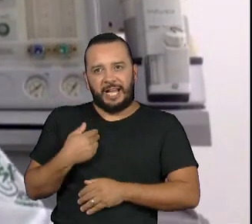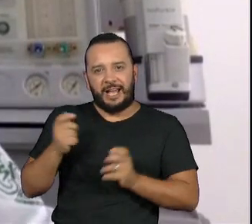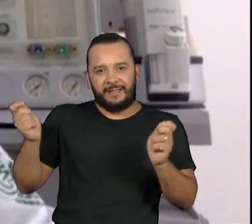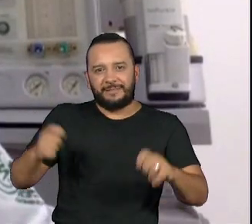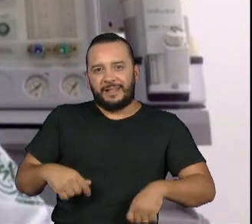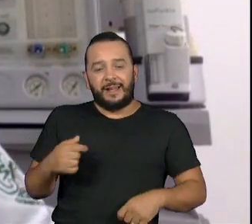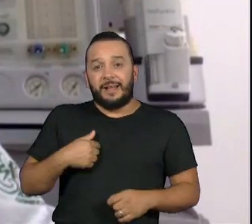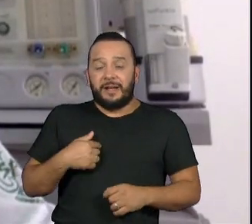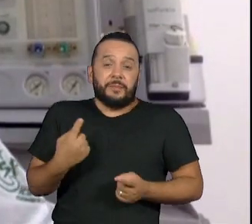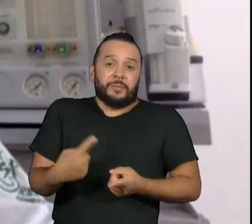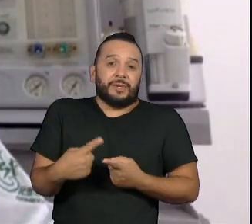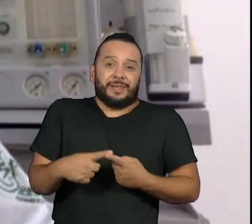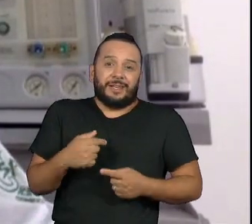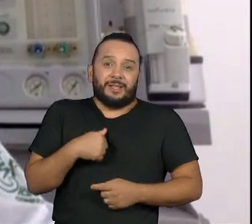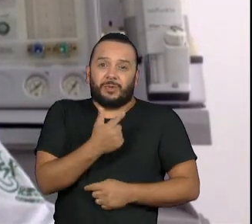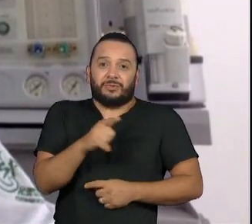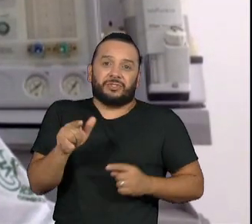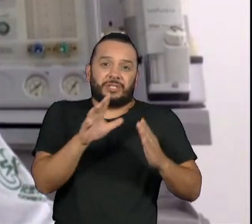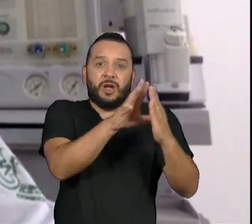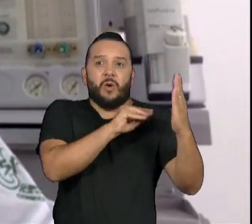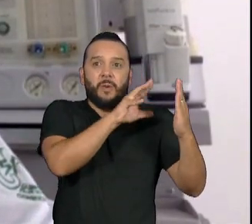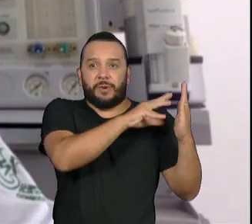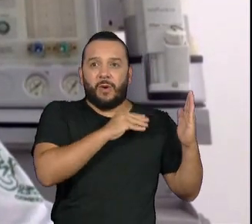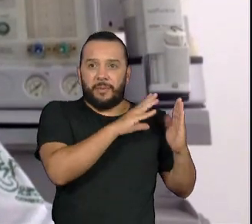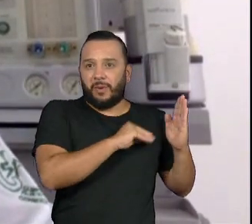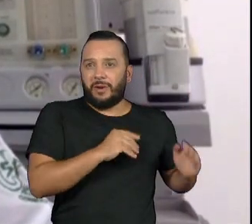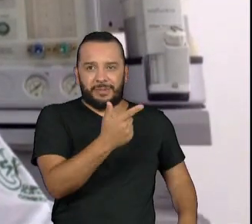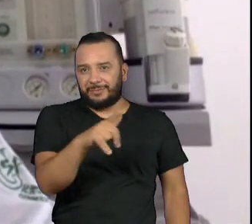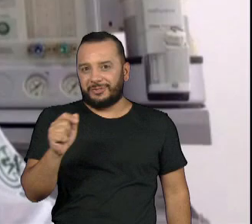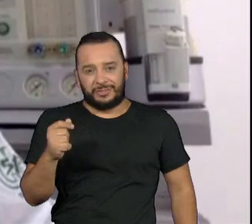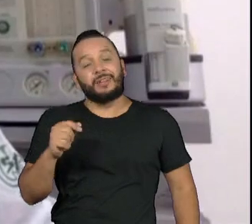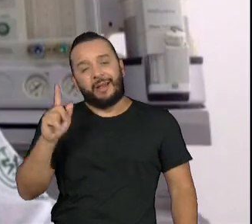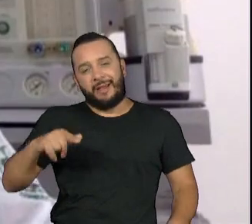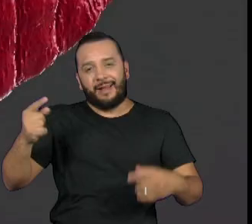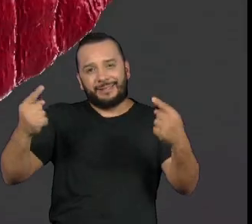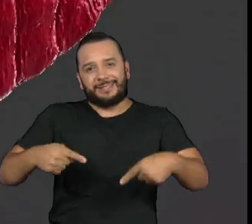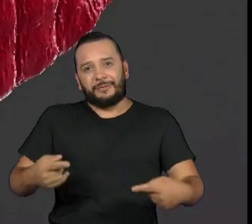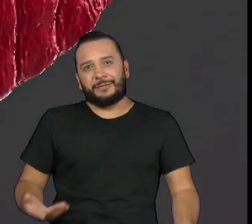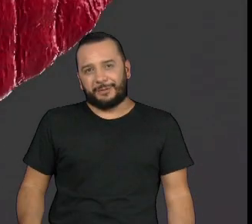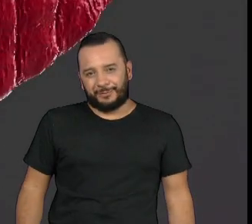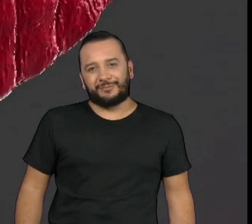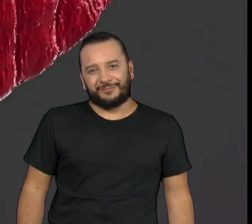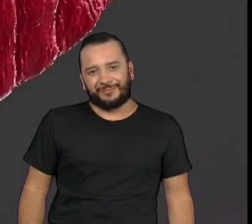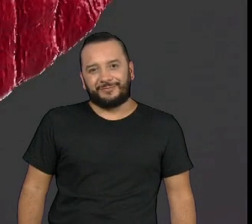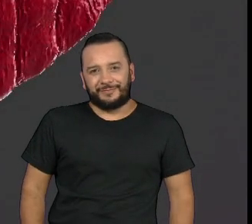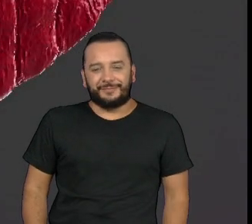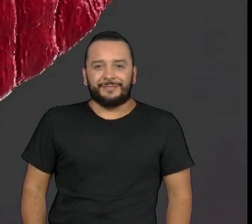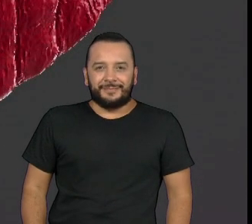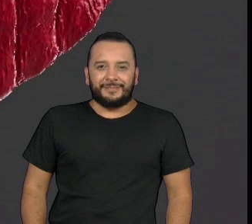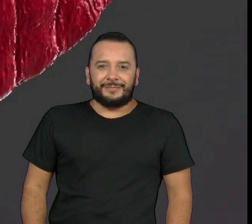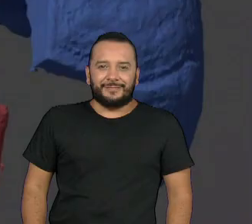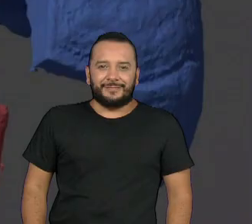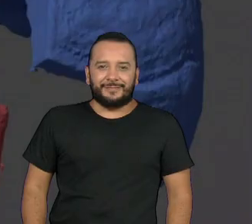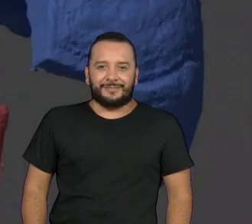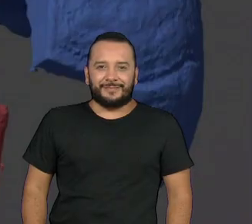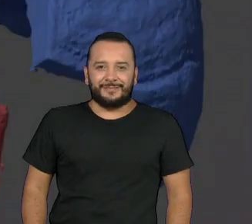essa referência, eu acho que foi um grande desafio do ponto de vista veterinário.